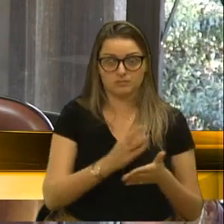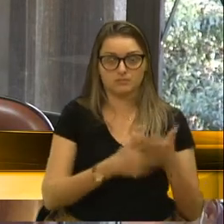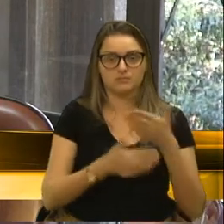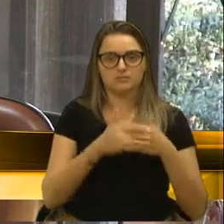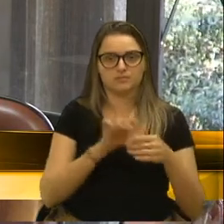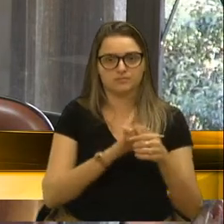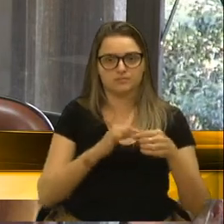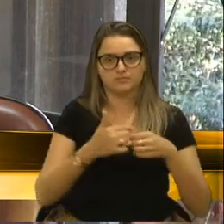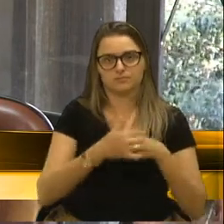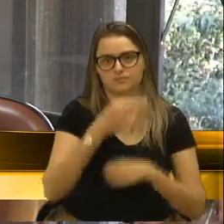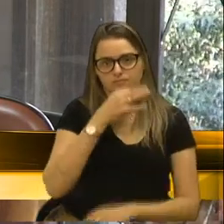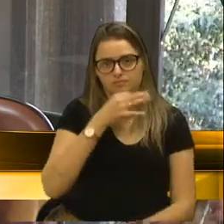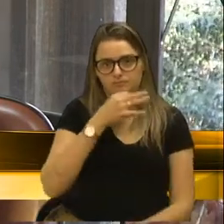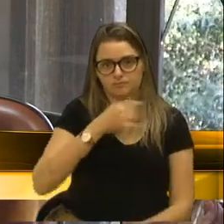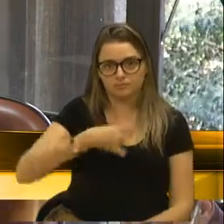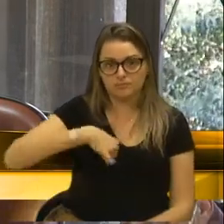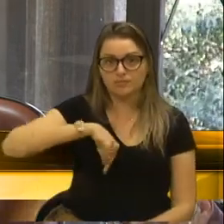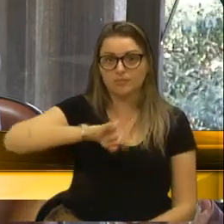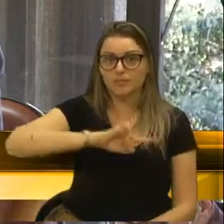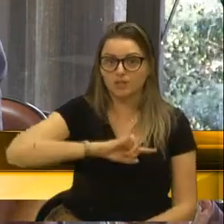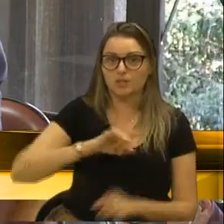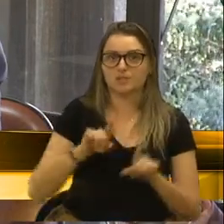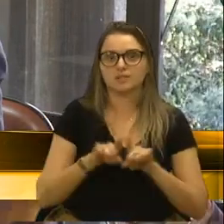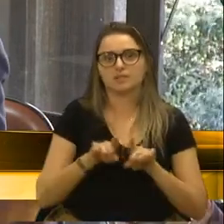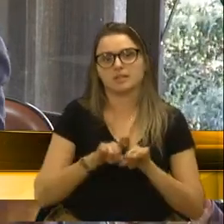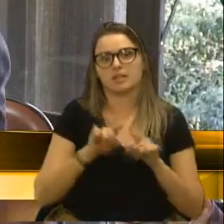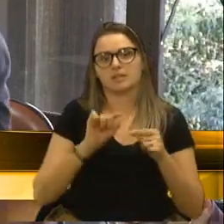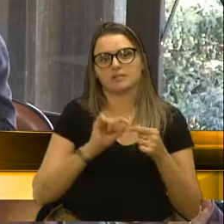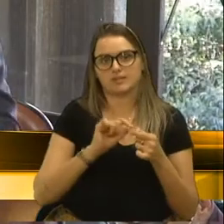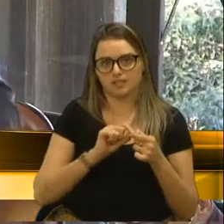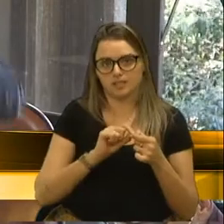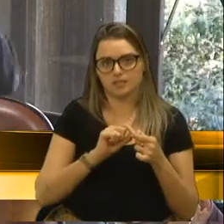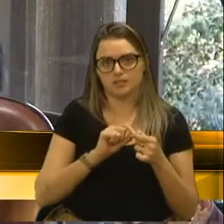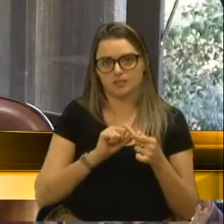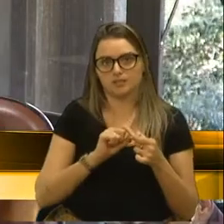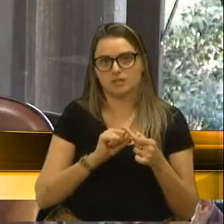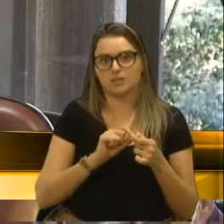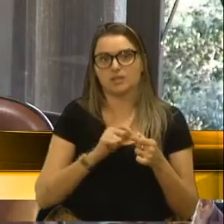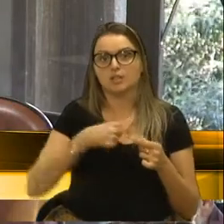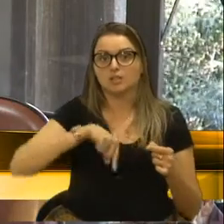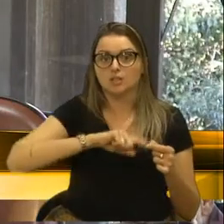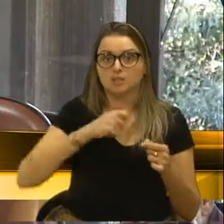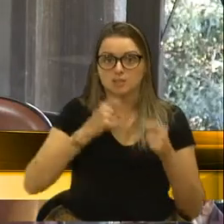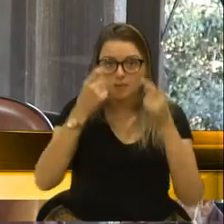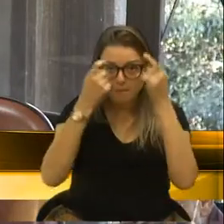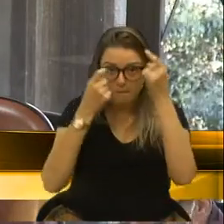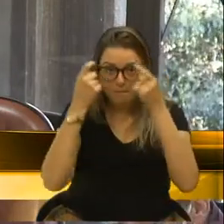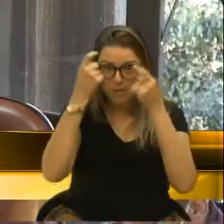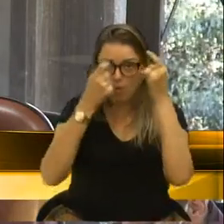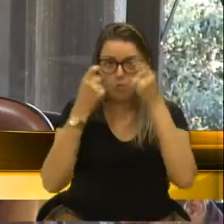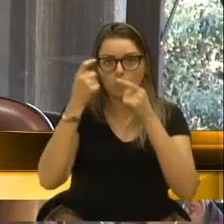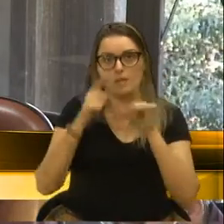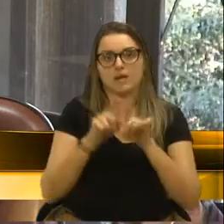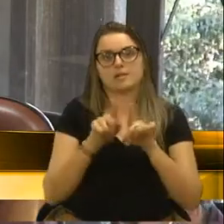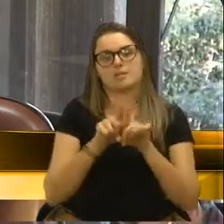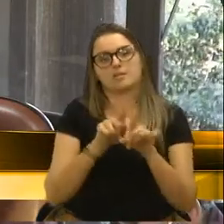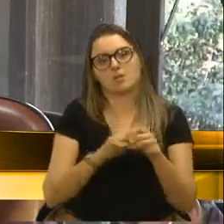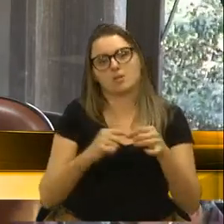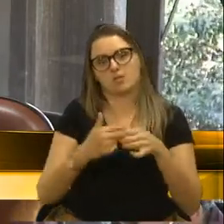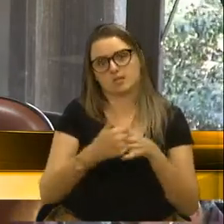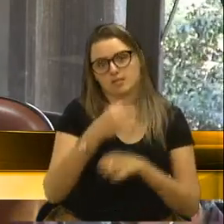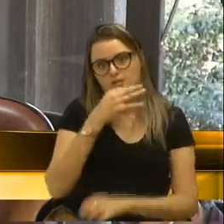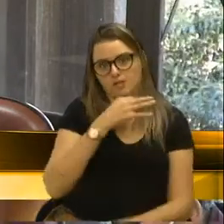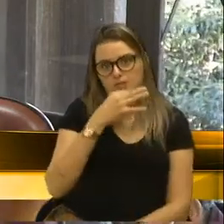caxiense, e nós da Câmara, exercendo esse mandato, nós precisamos ter uma preocupação com o nosso município de Caxias do